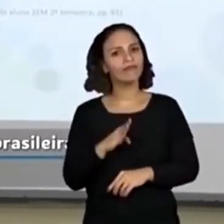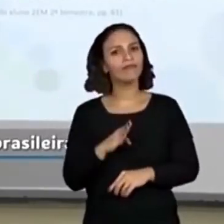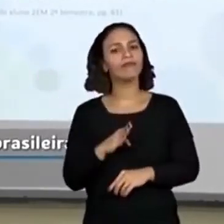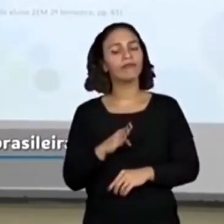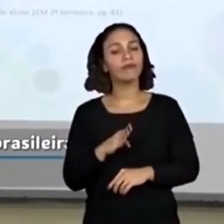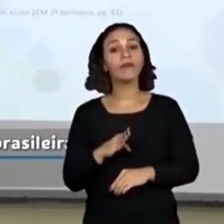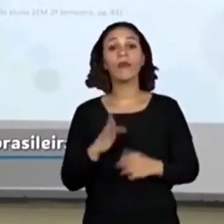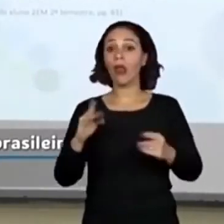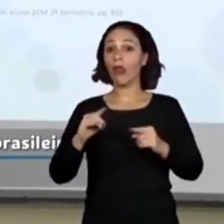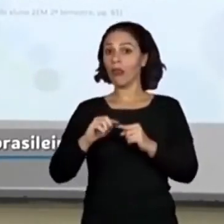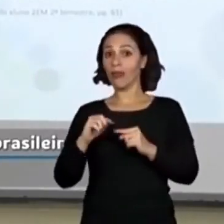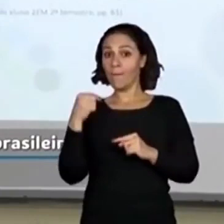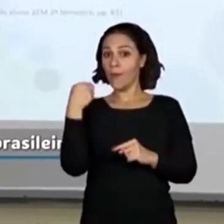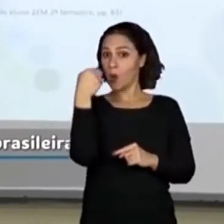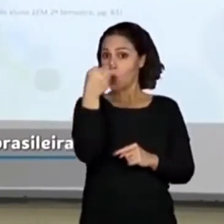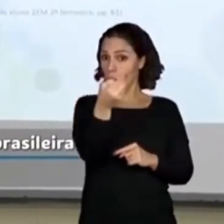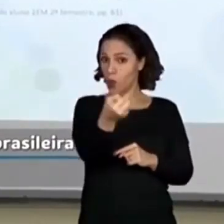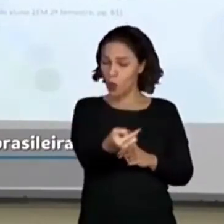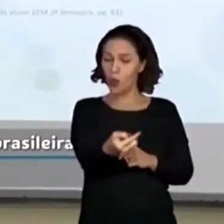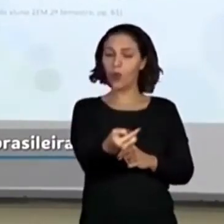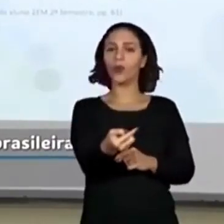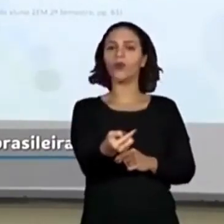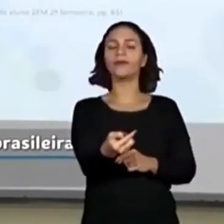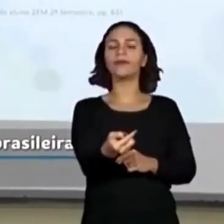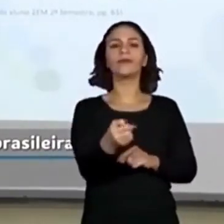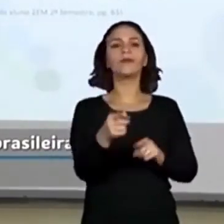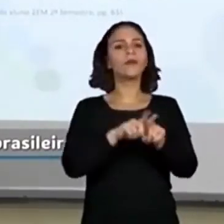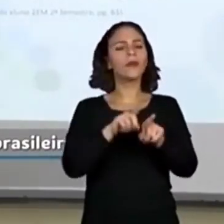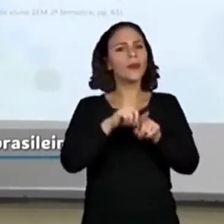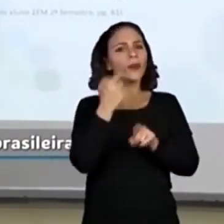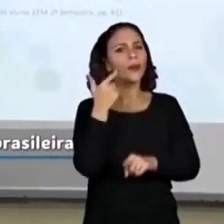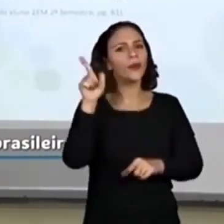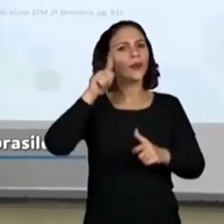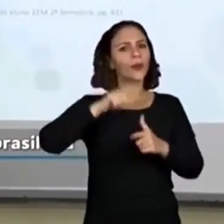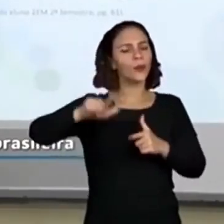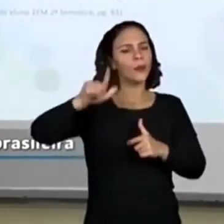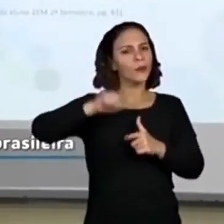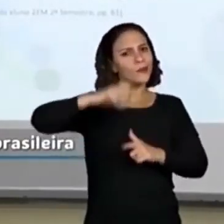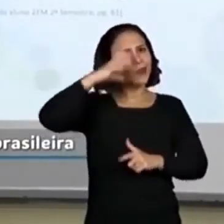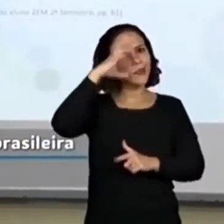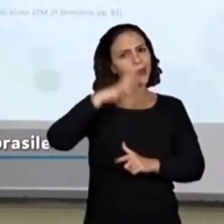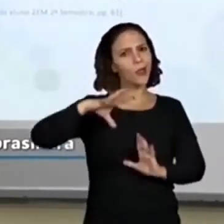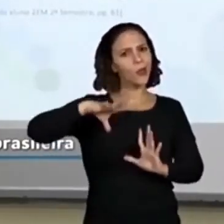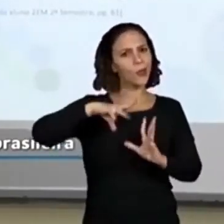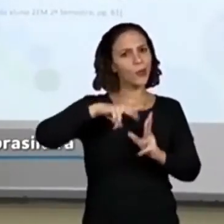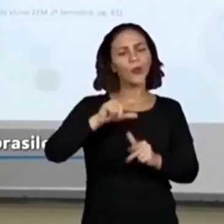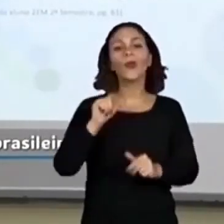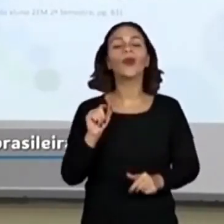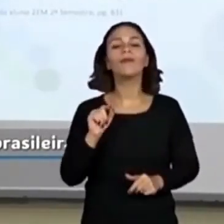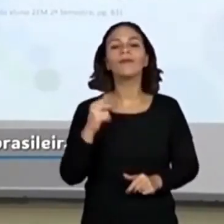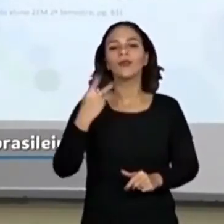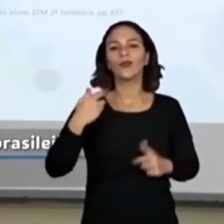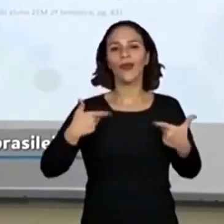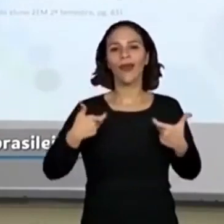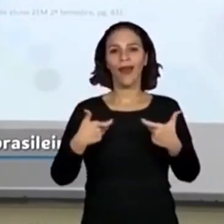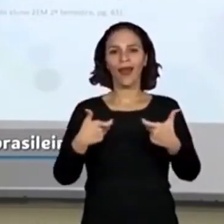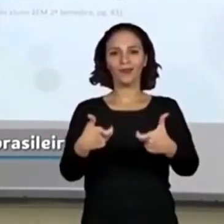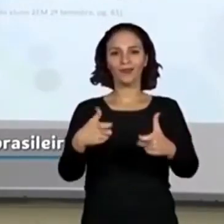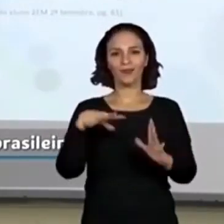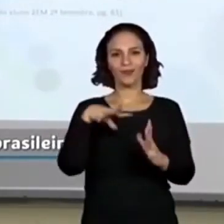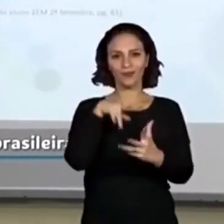E, posteriormente, né, houve outro problema sério no mundo, que foi a Segunda Guerra Mundial, né,